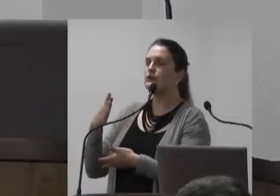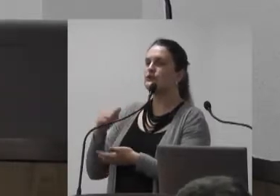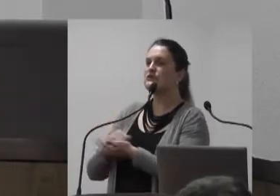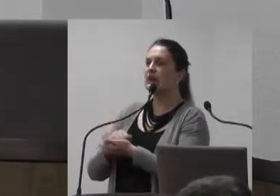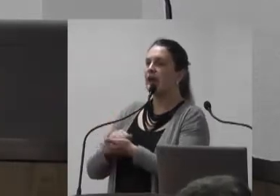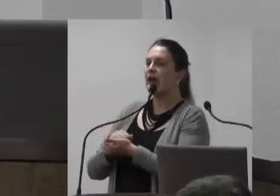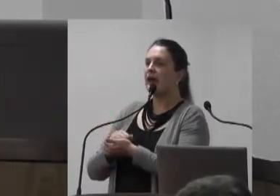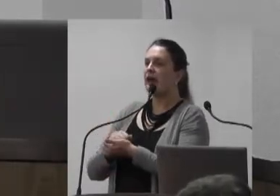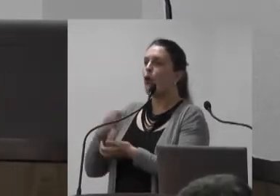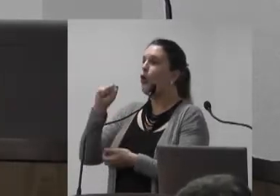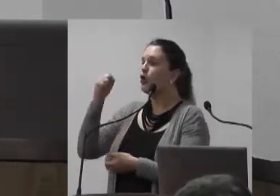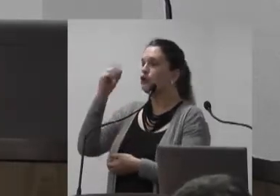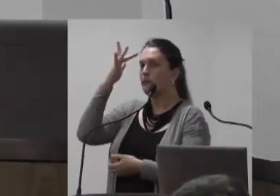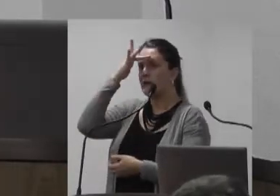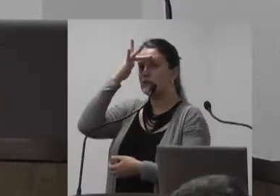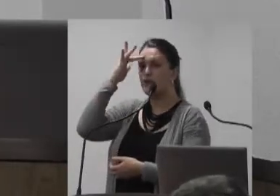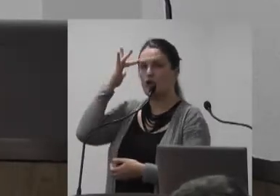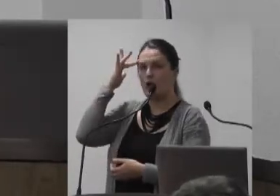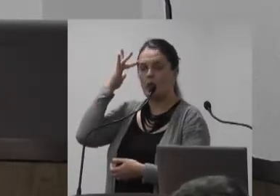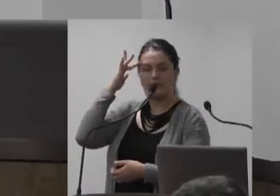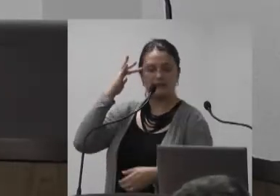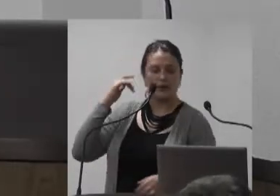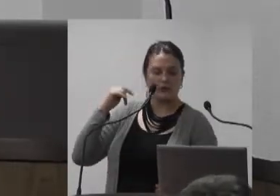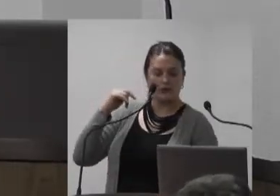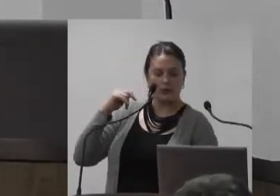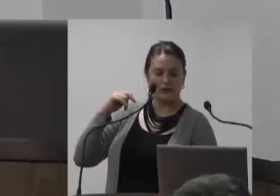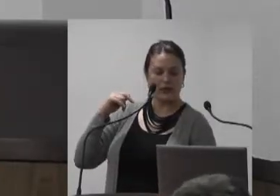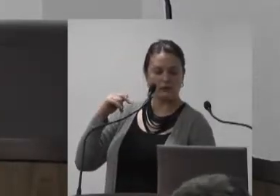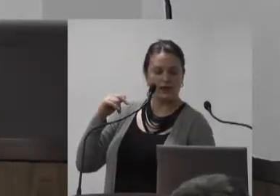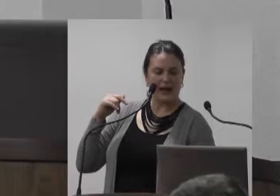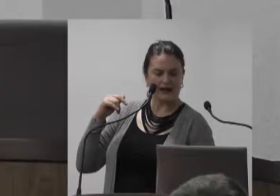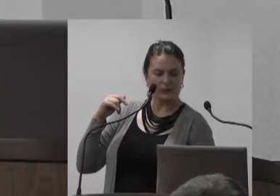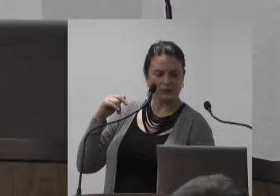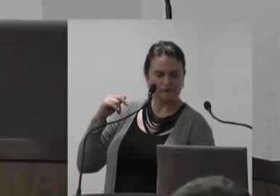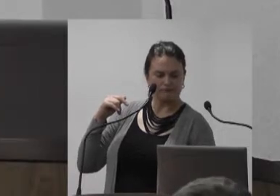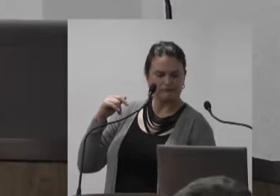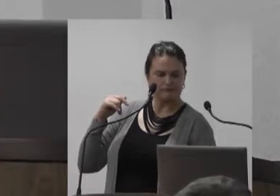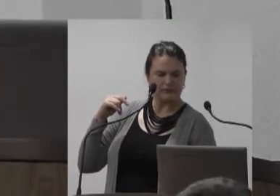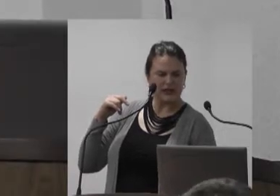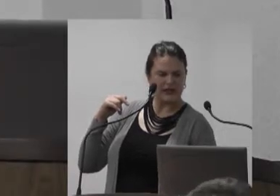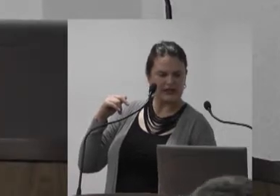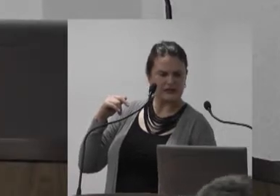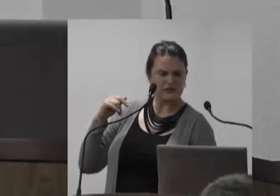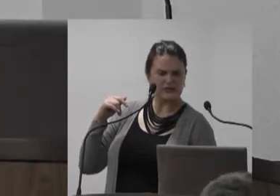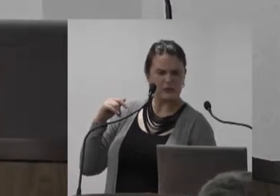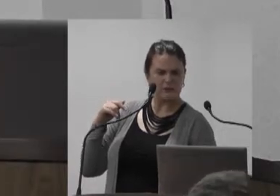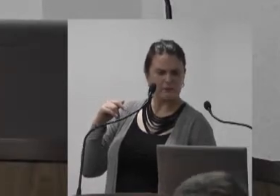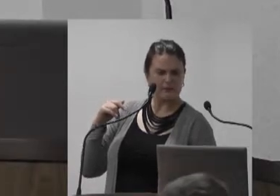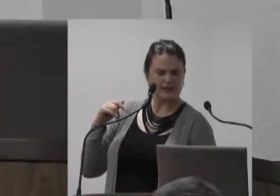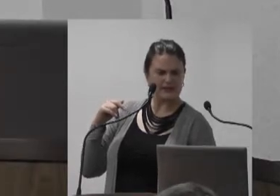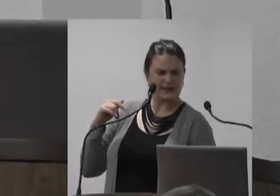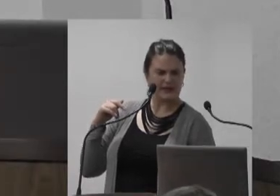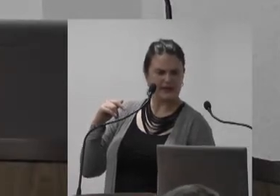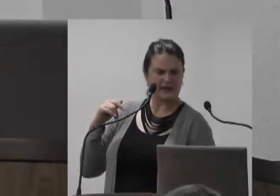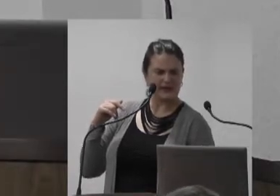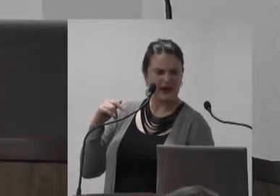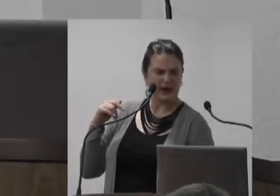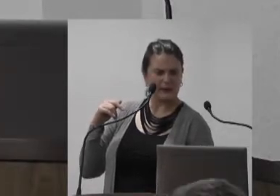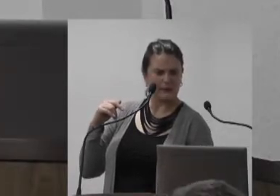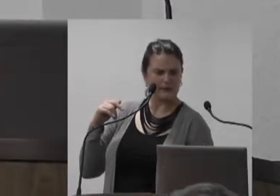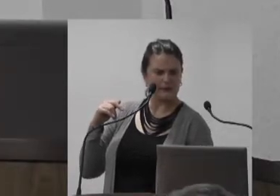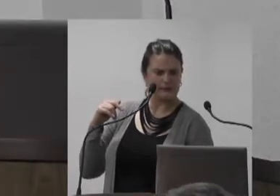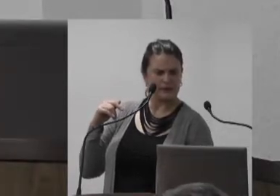ou menos 8 pessoas. Eu tenho um dado, deixa eu ver se eu passei